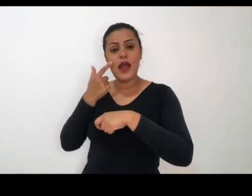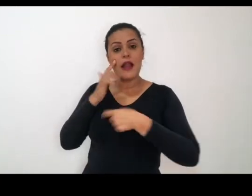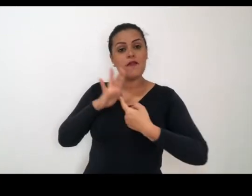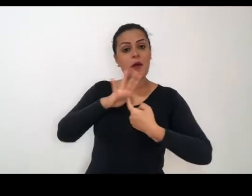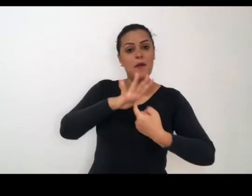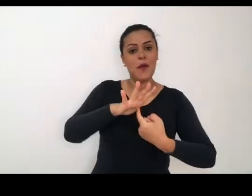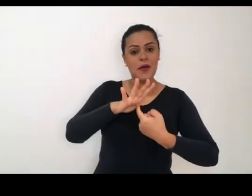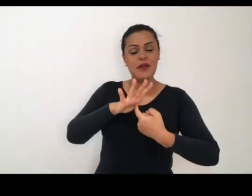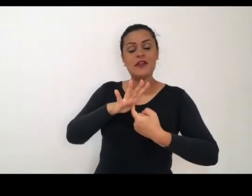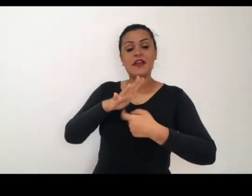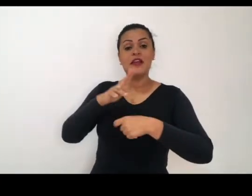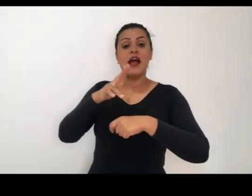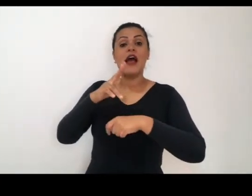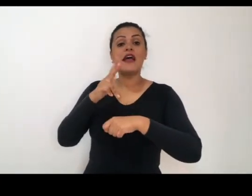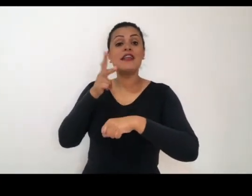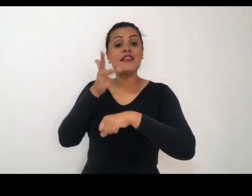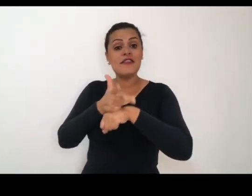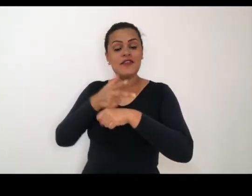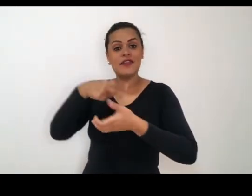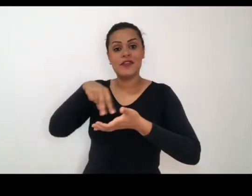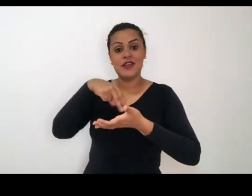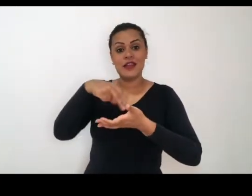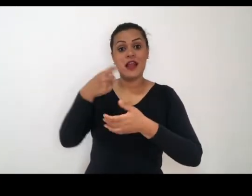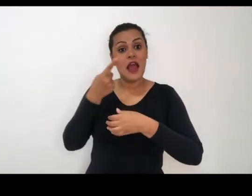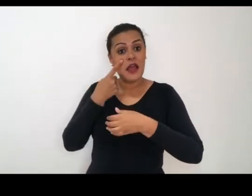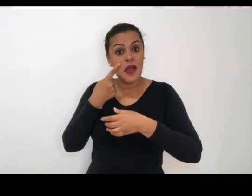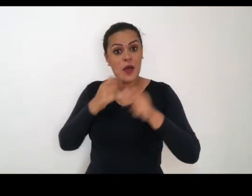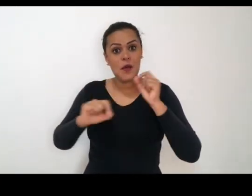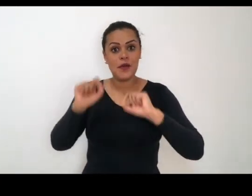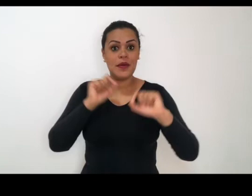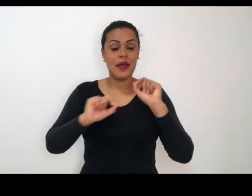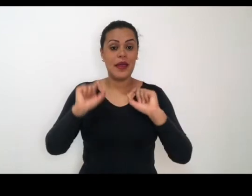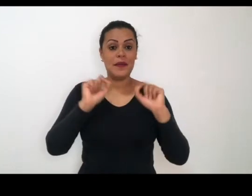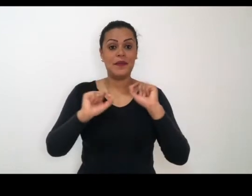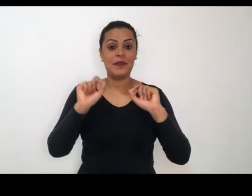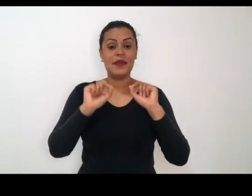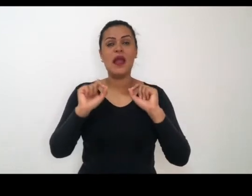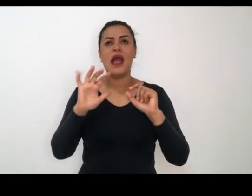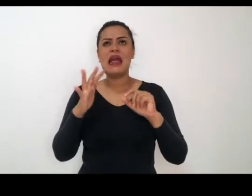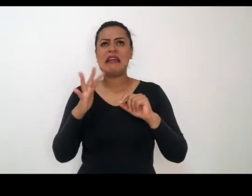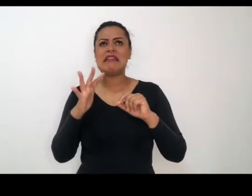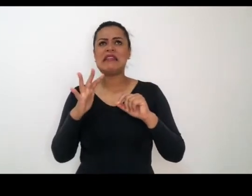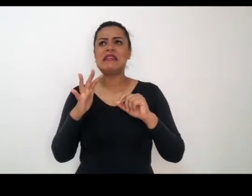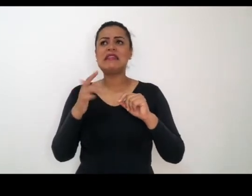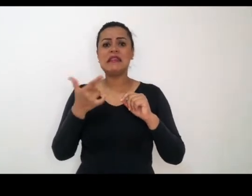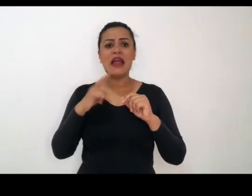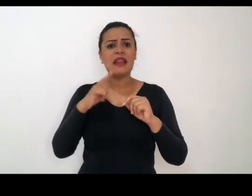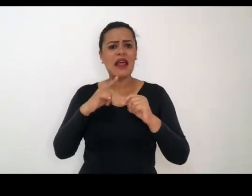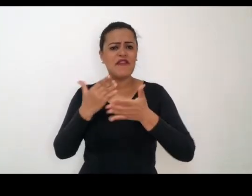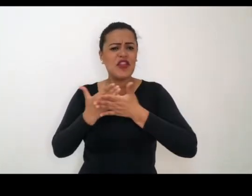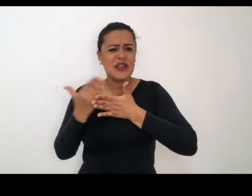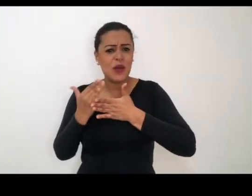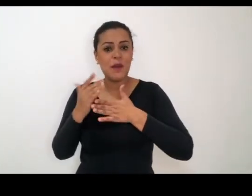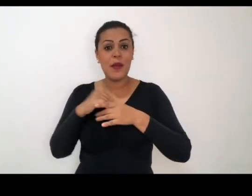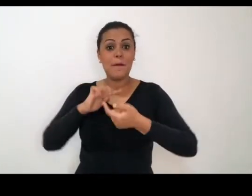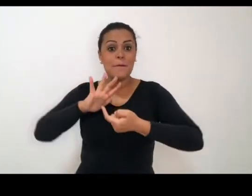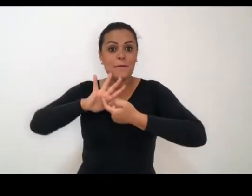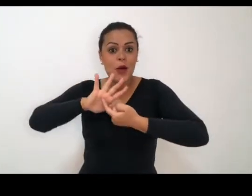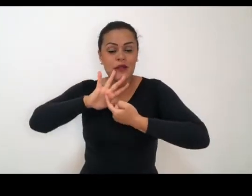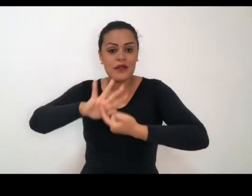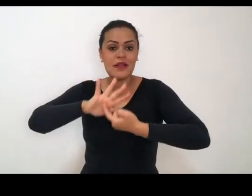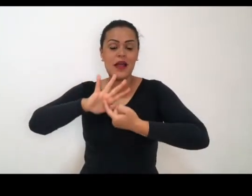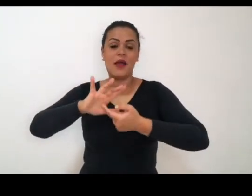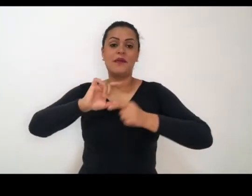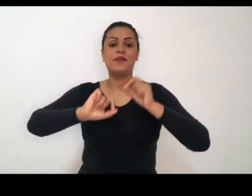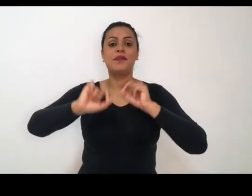pude então lá nesses inícios aí, né, mostrar, né, as obras de videodança, né,